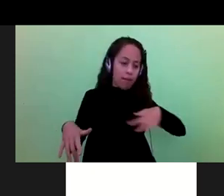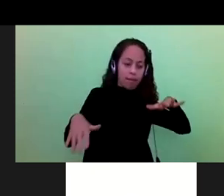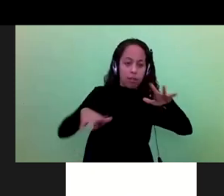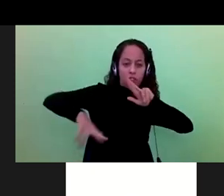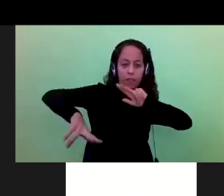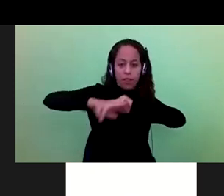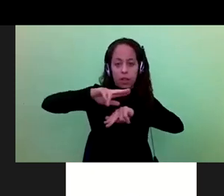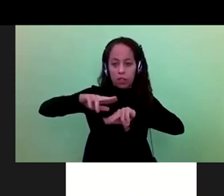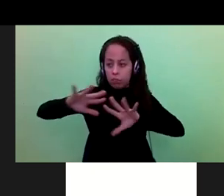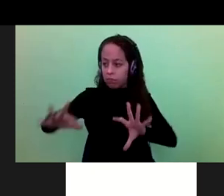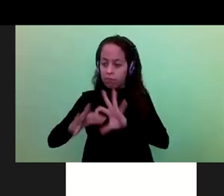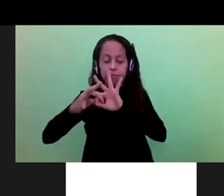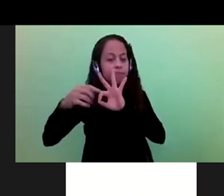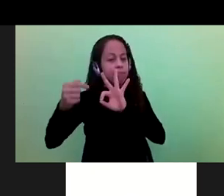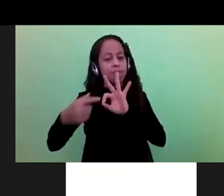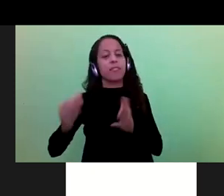que articule